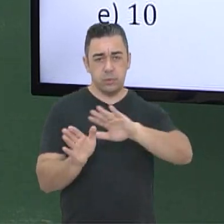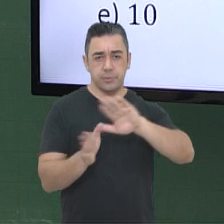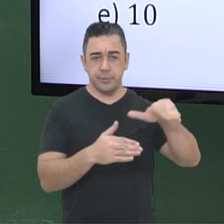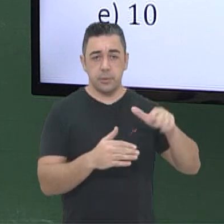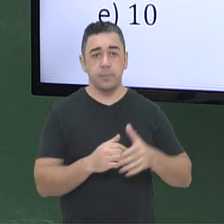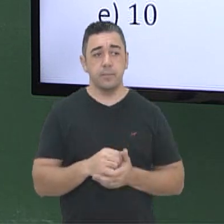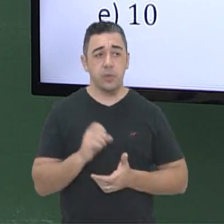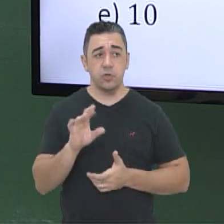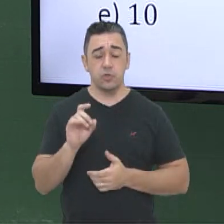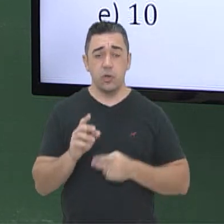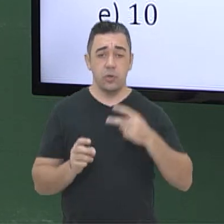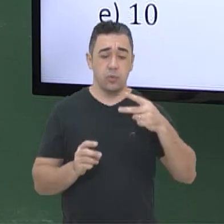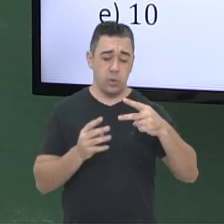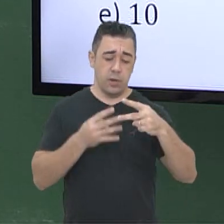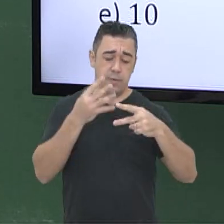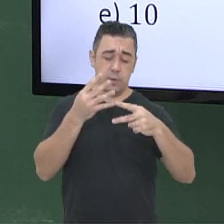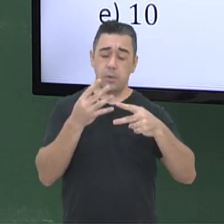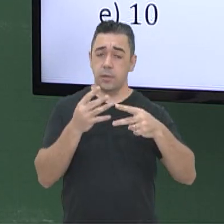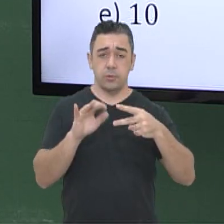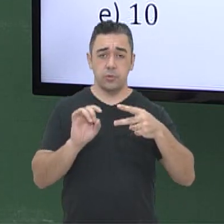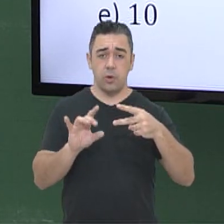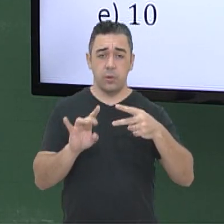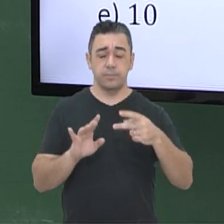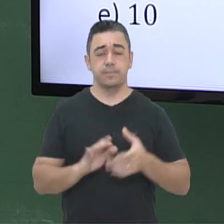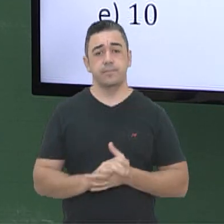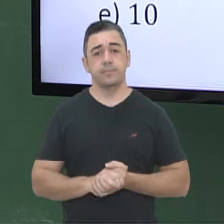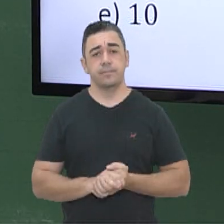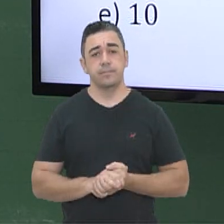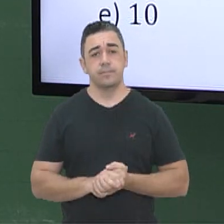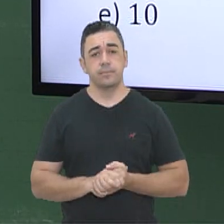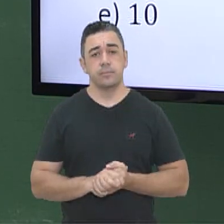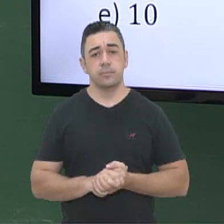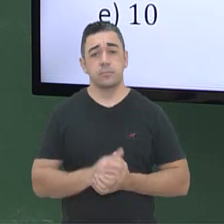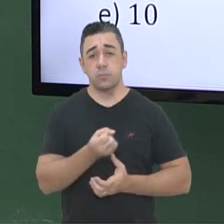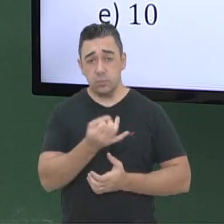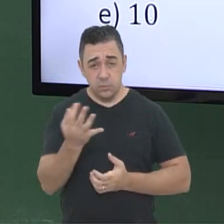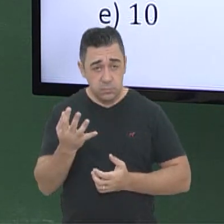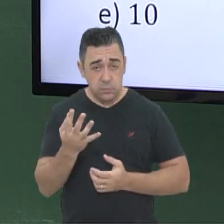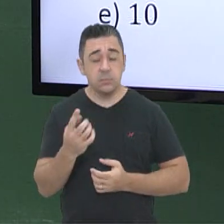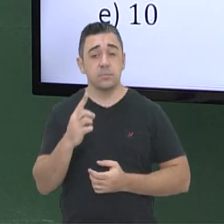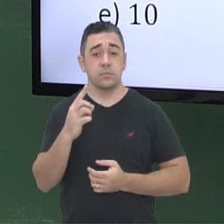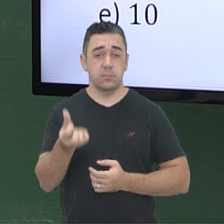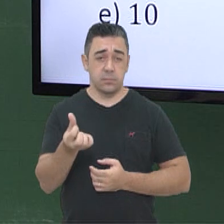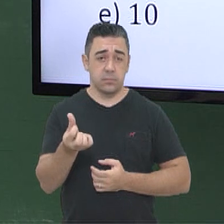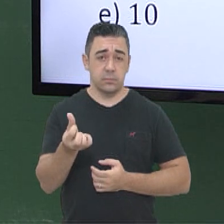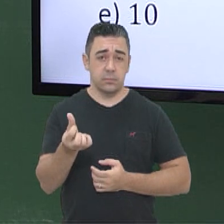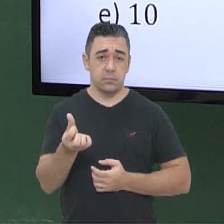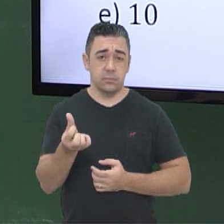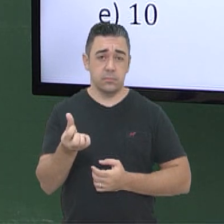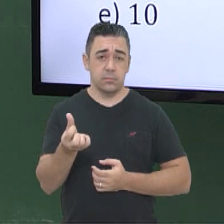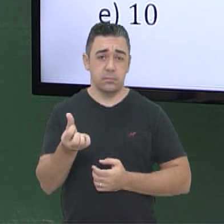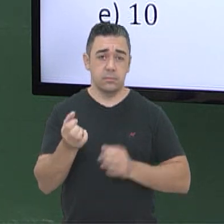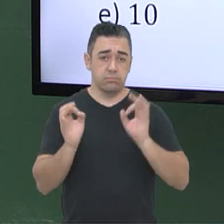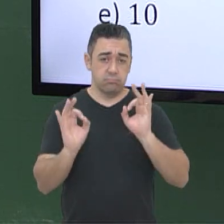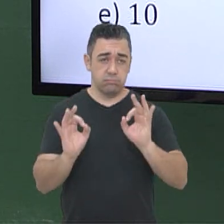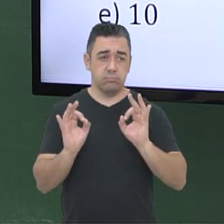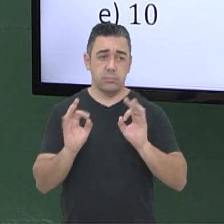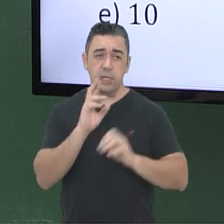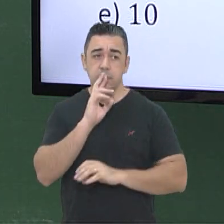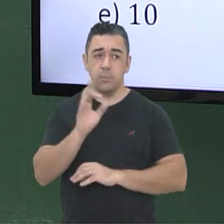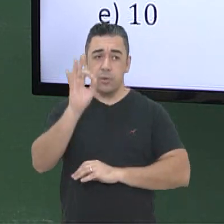sobrou? Sobrou só esse cara aqui. 2 elevado à quarta. 2 elevado à quarta, 2. 4, 8,